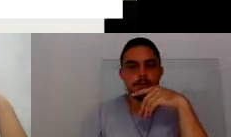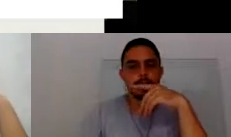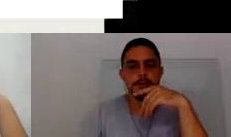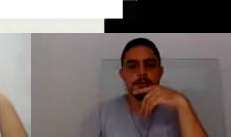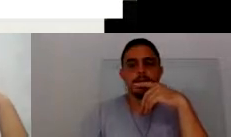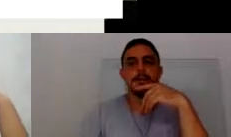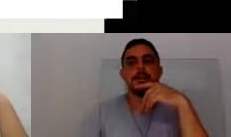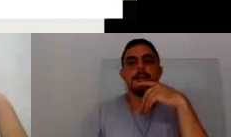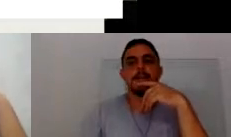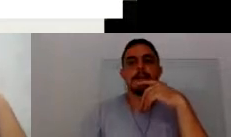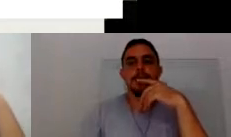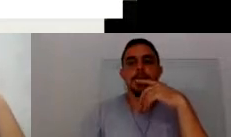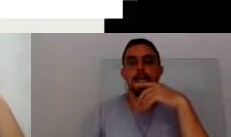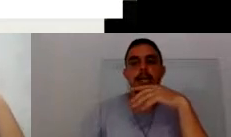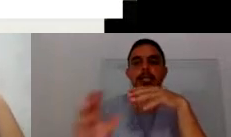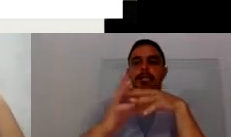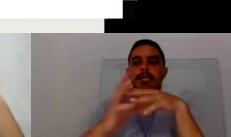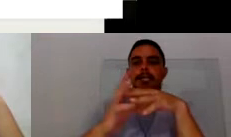Sim. Beleza.